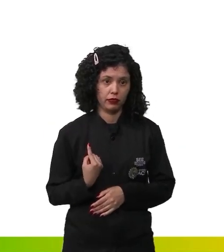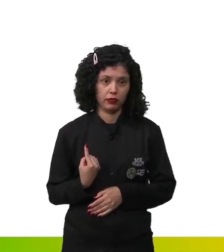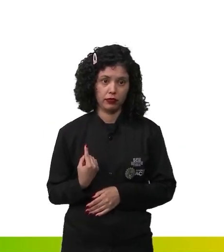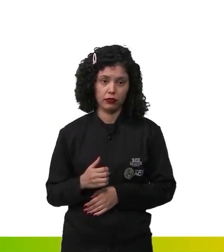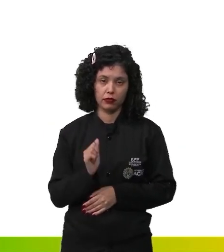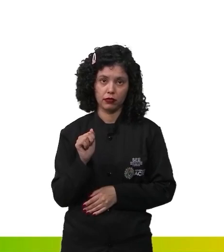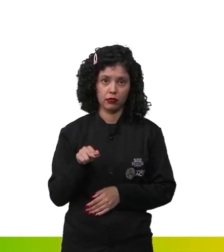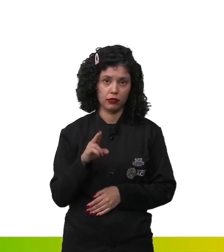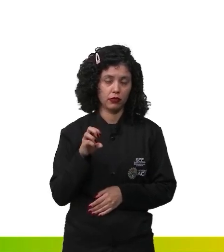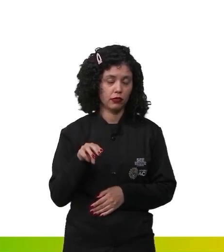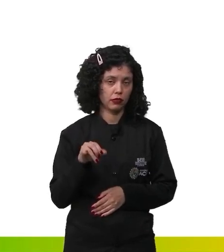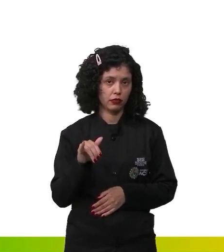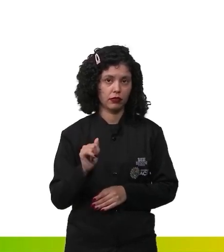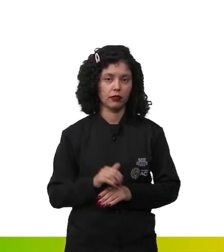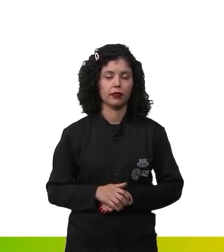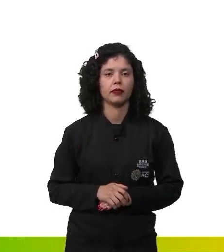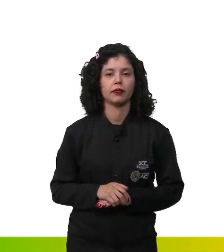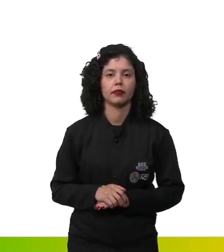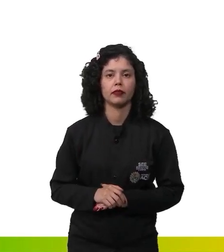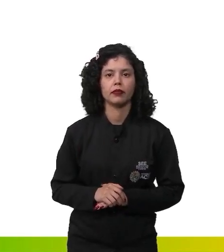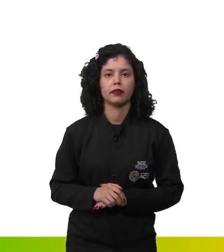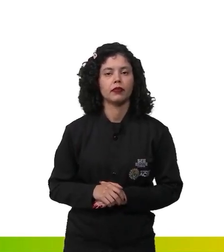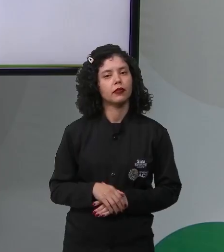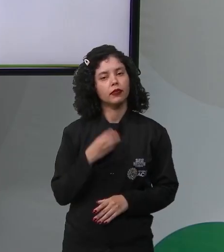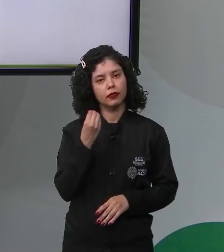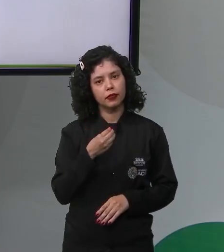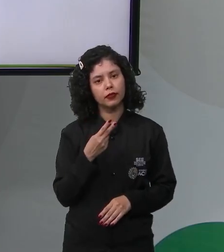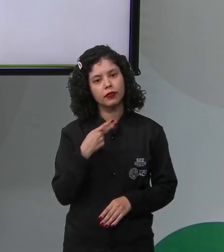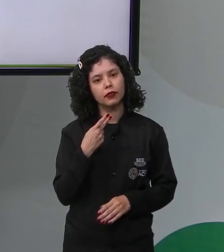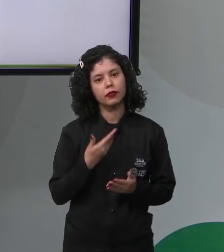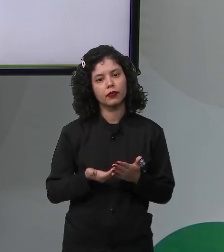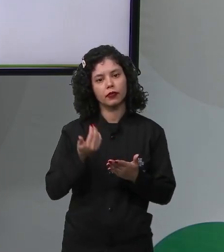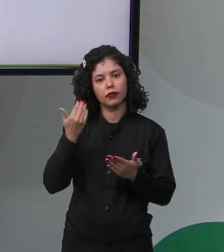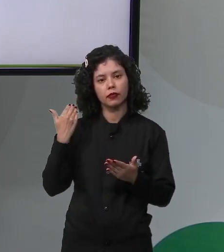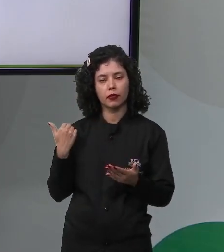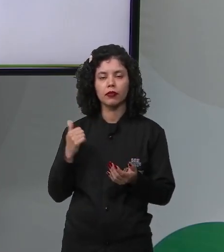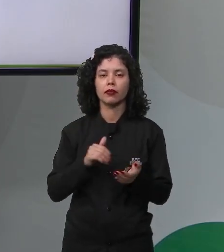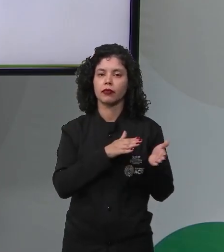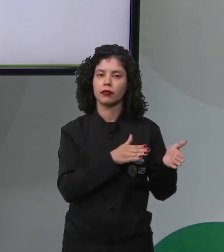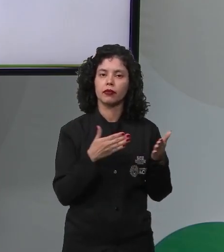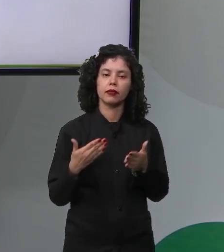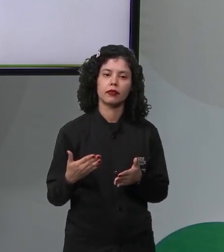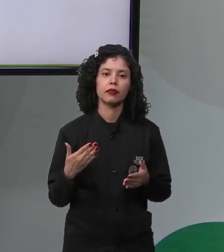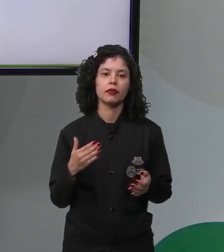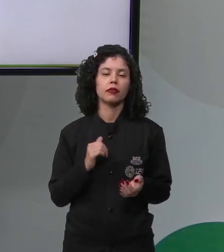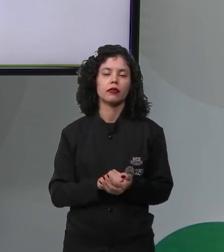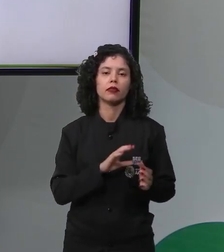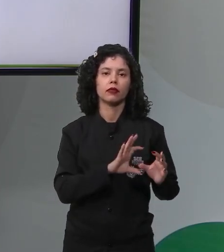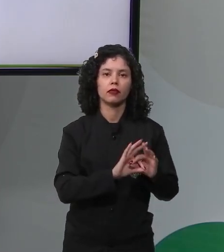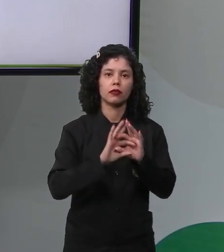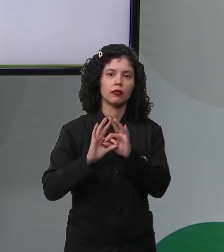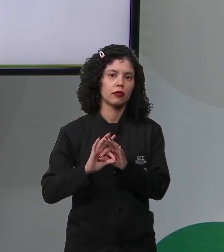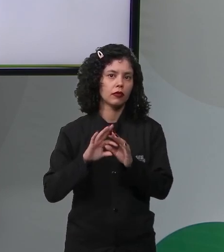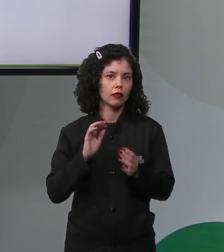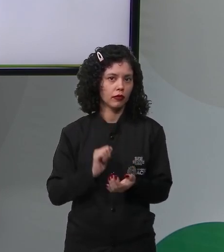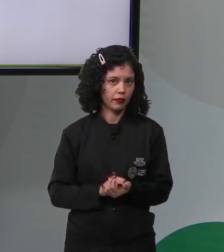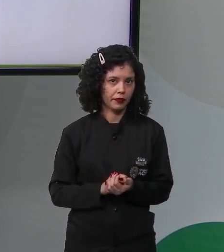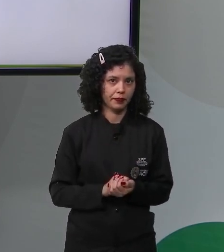o individualismo e a anomia. É como eu disse anteriormente, a partir do momento em que a coesão ela